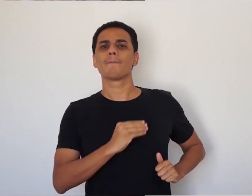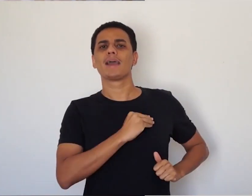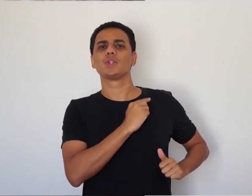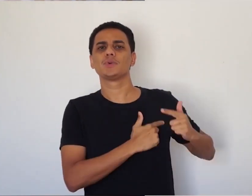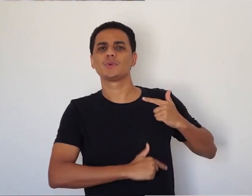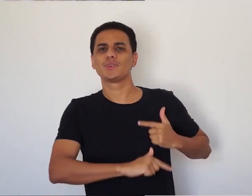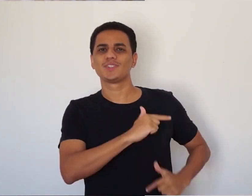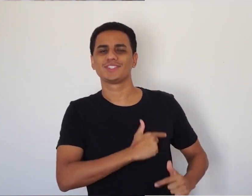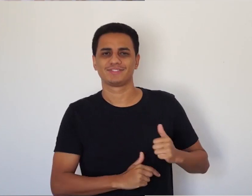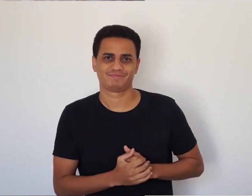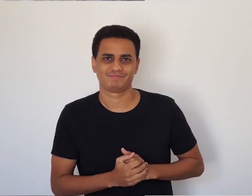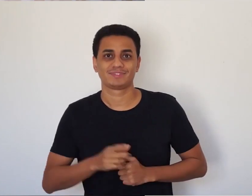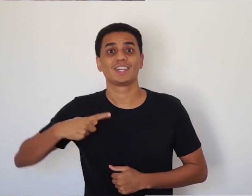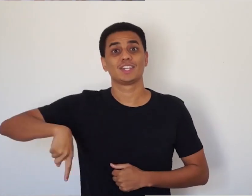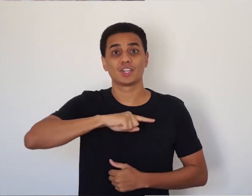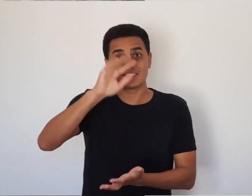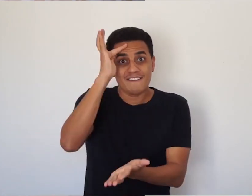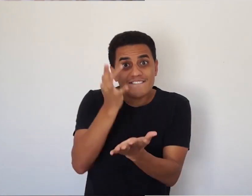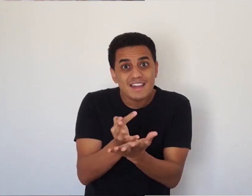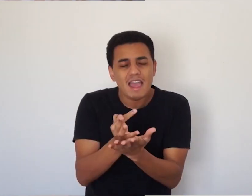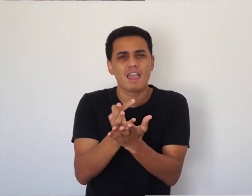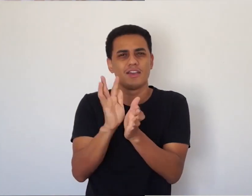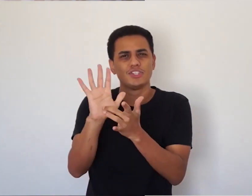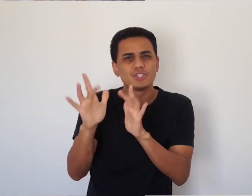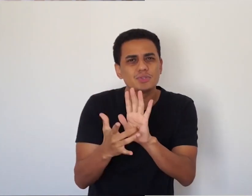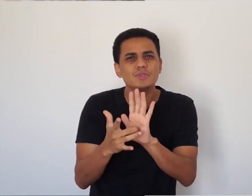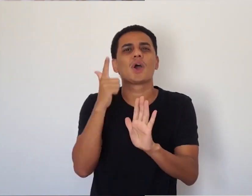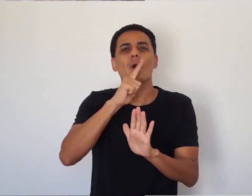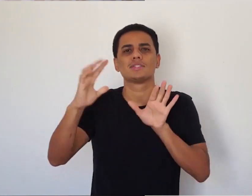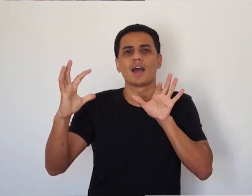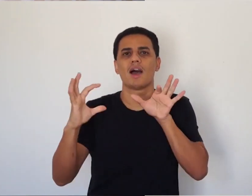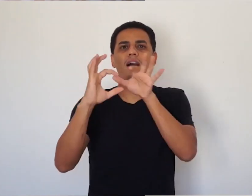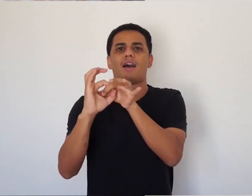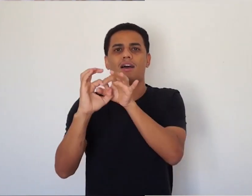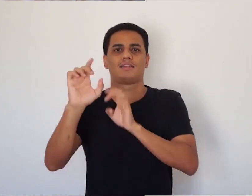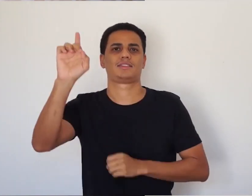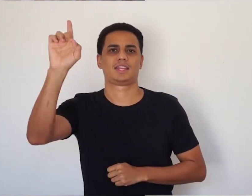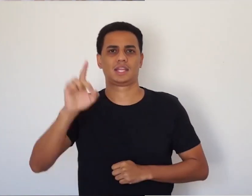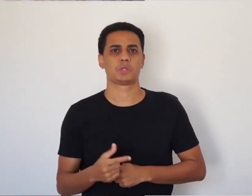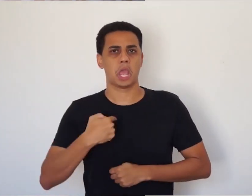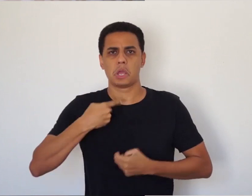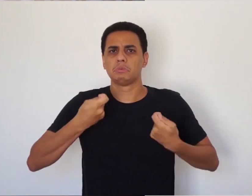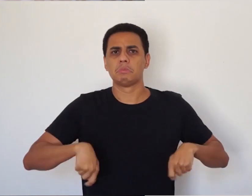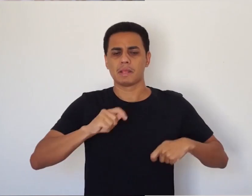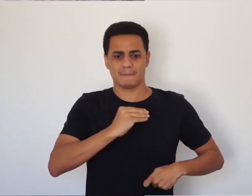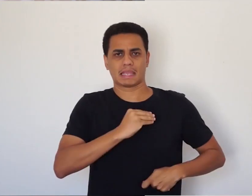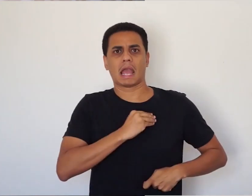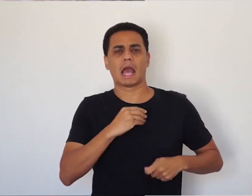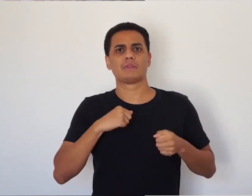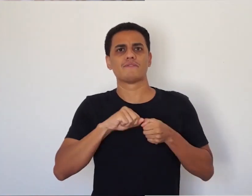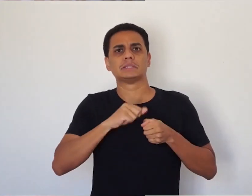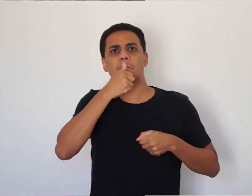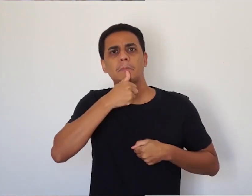Jesus tornaria realmente possível uma reconciliação do homem com Deus, né? Eu não precisaria mais pagar as contas